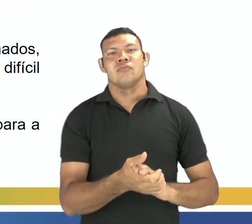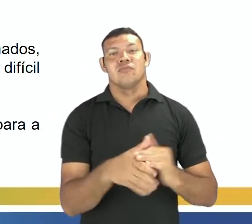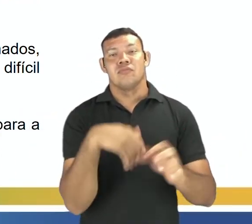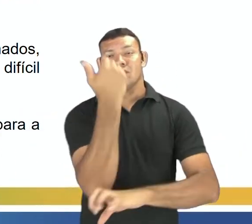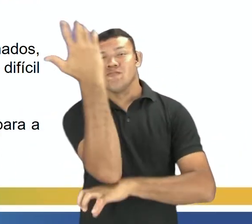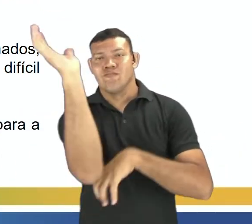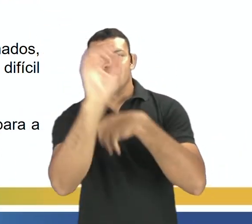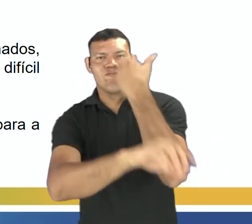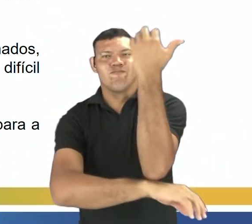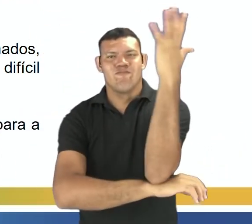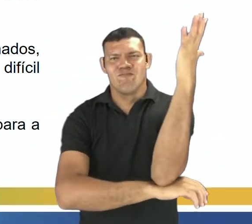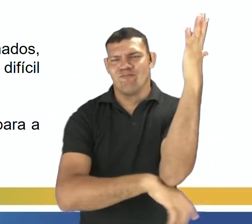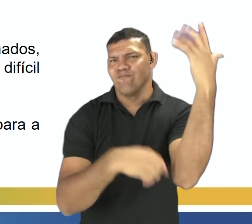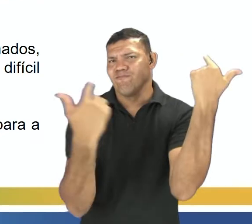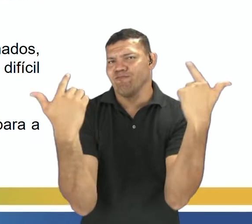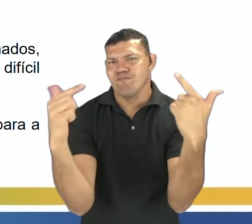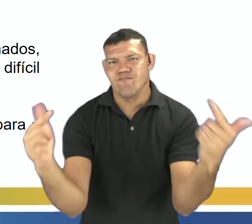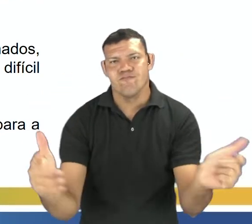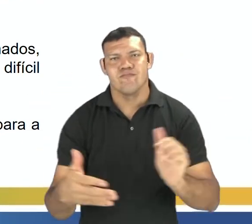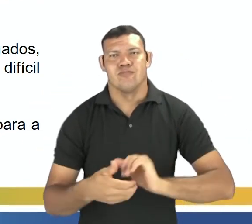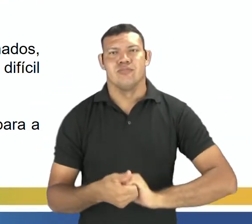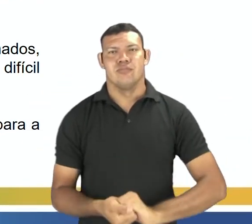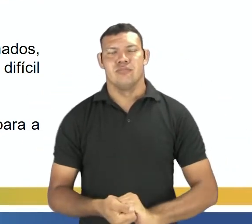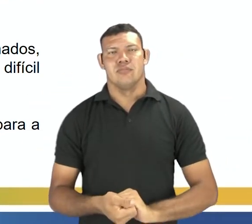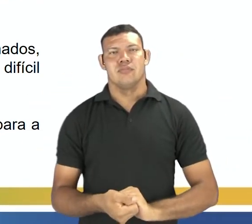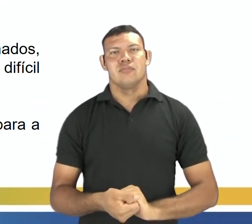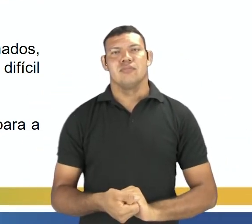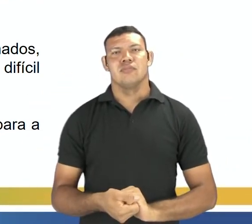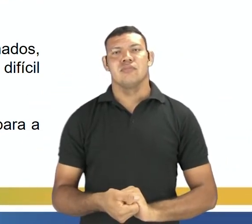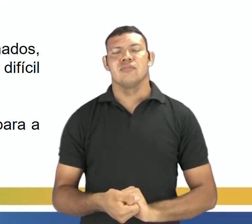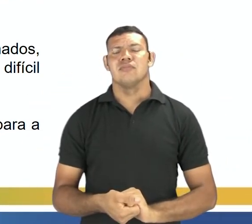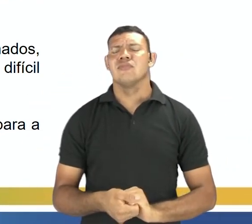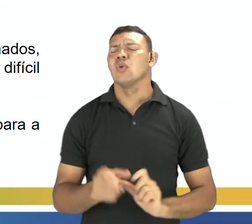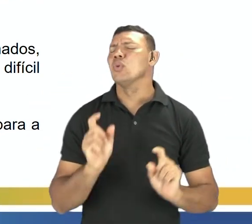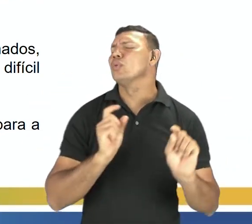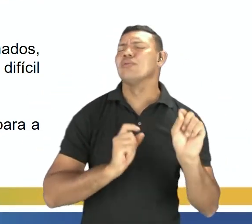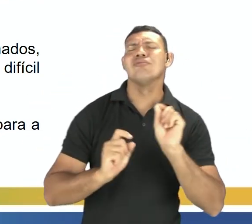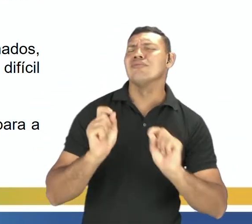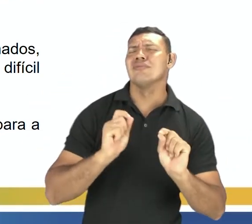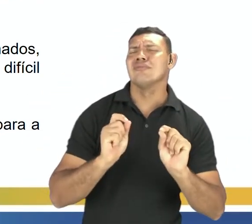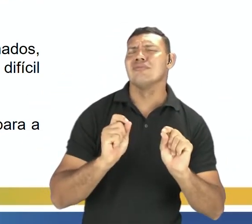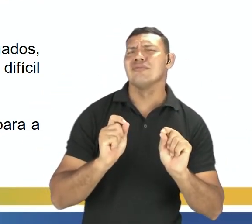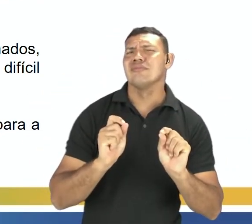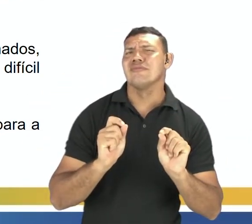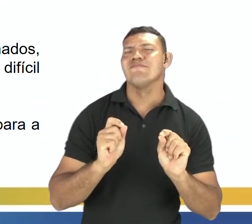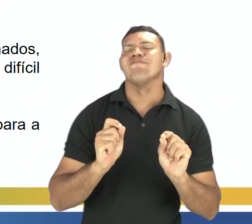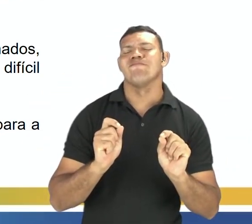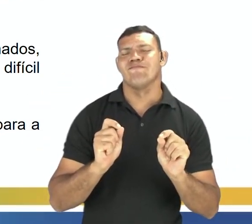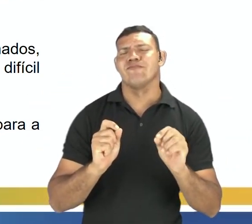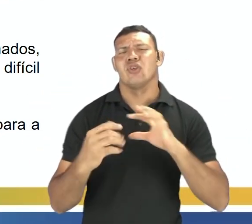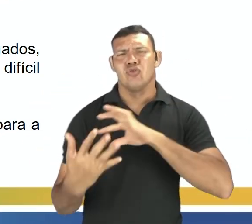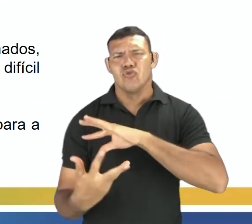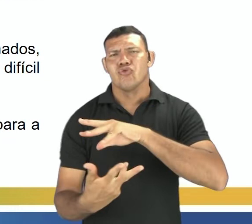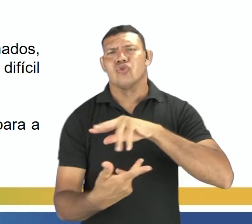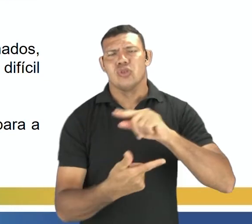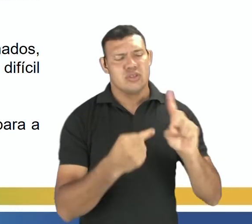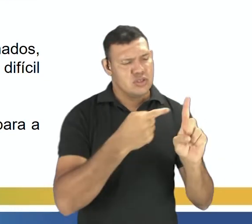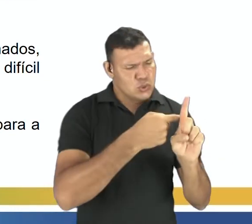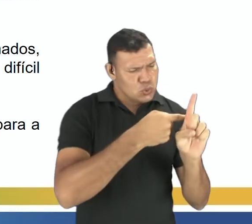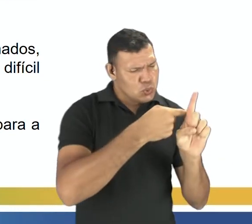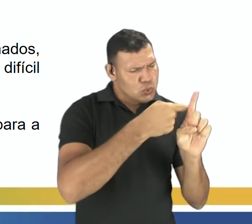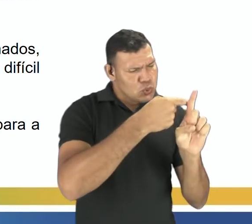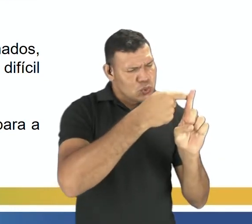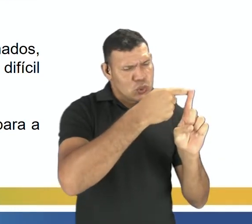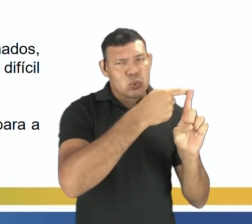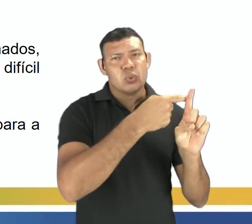ambientais adversas para a maioria delas. Então, o que acontece? O aquecimento global ele